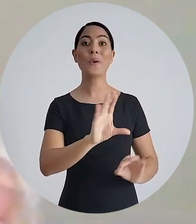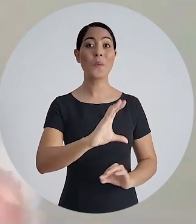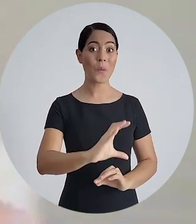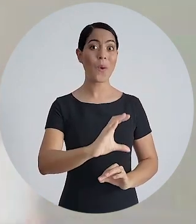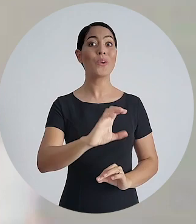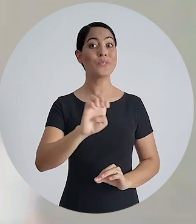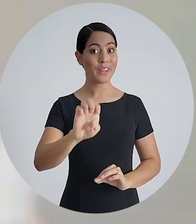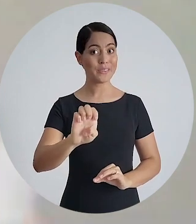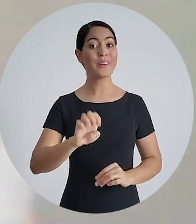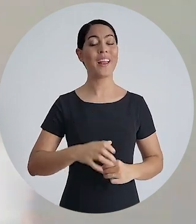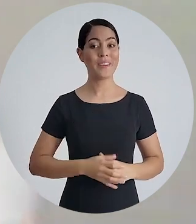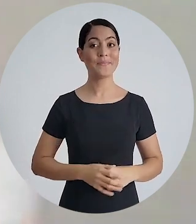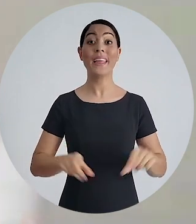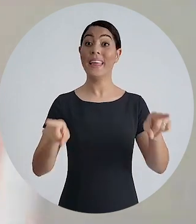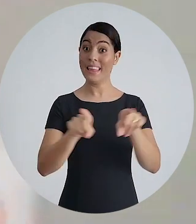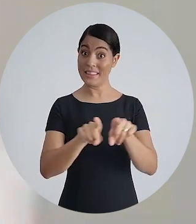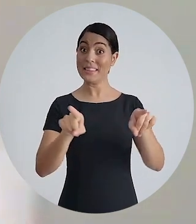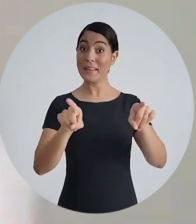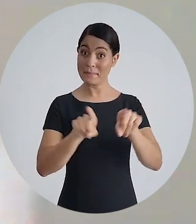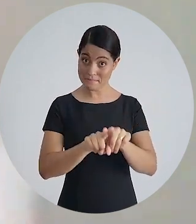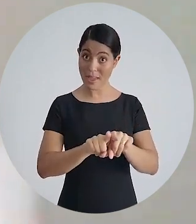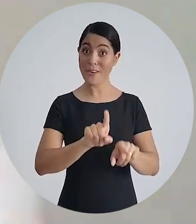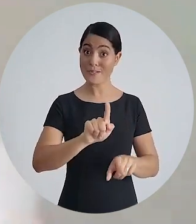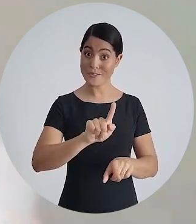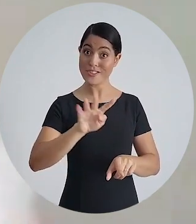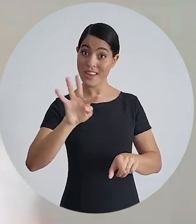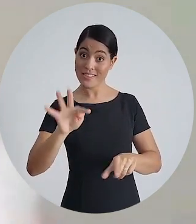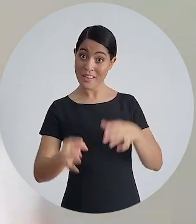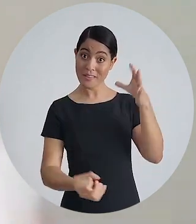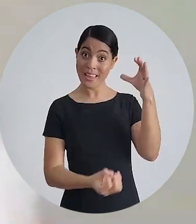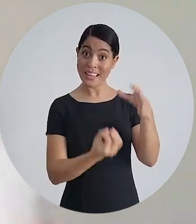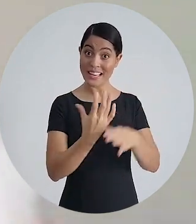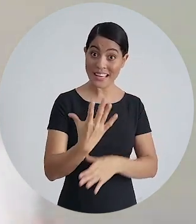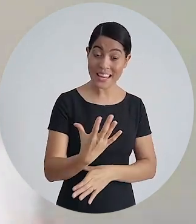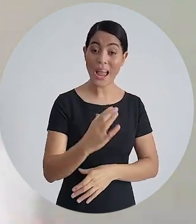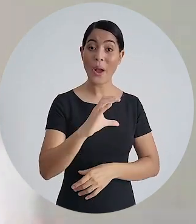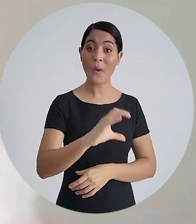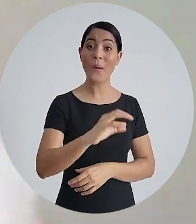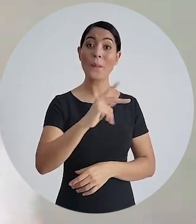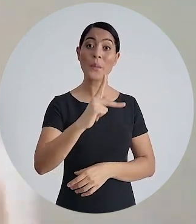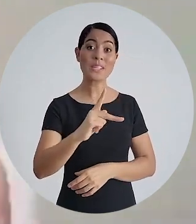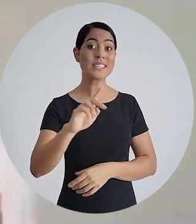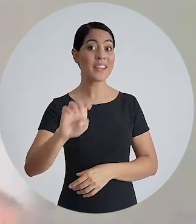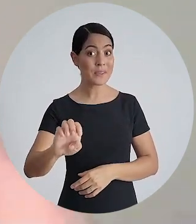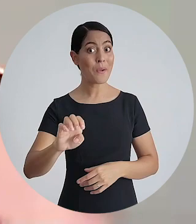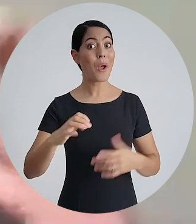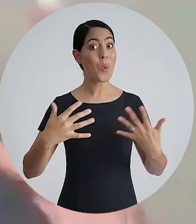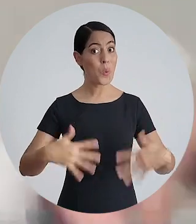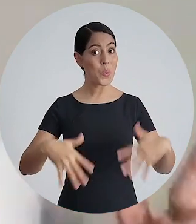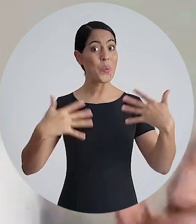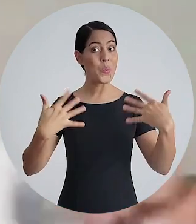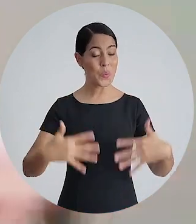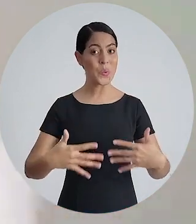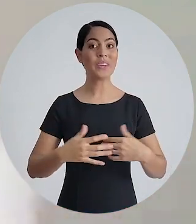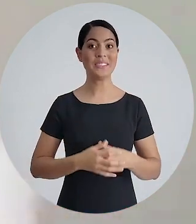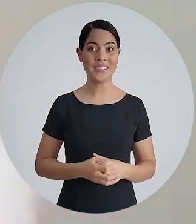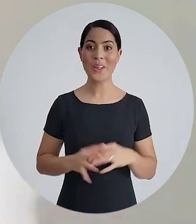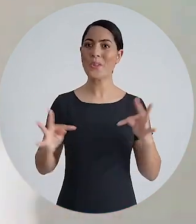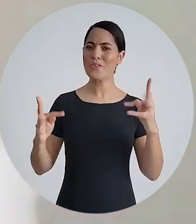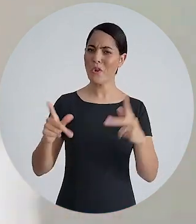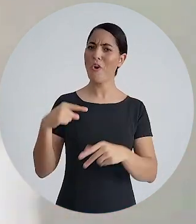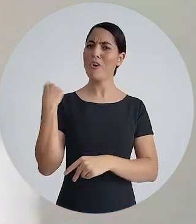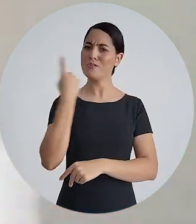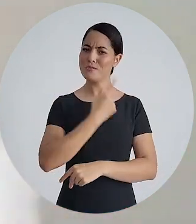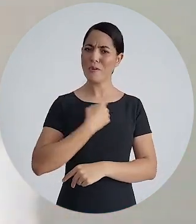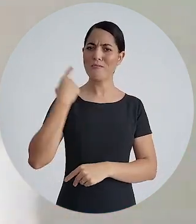e também criar um Código de Processo Eleitoral, algo tão esperado